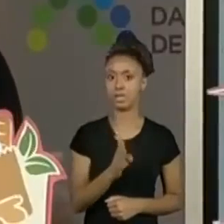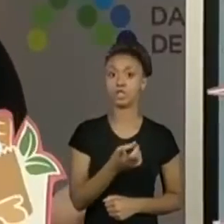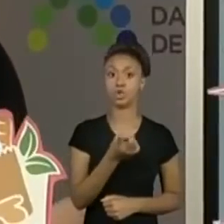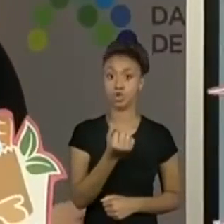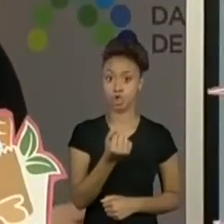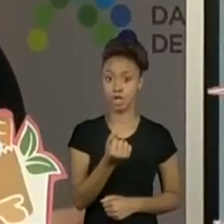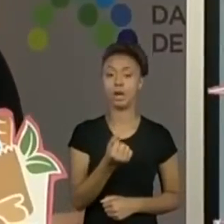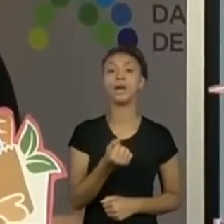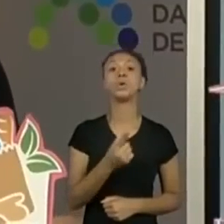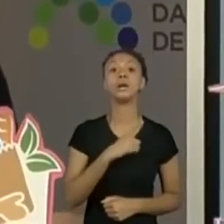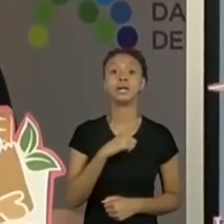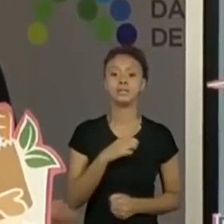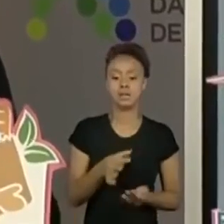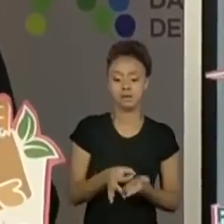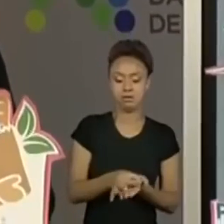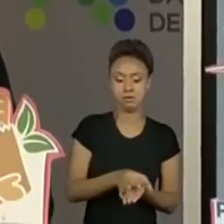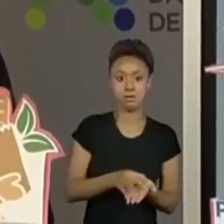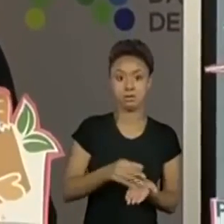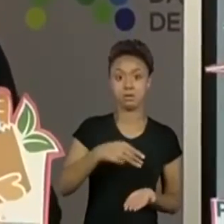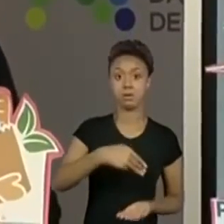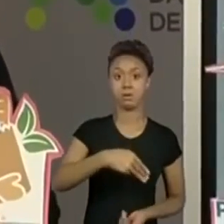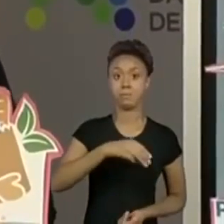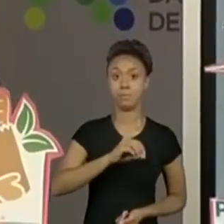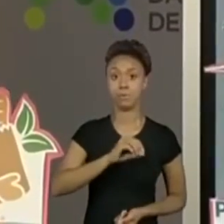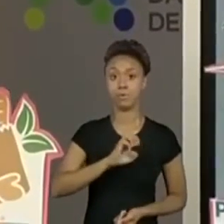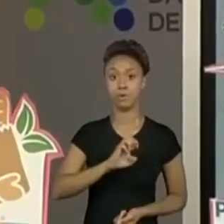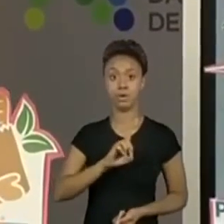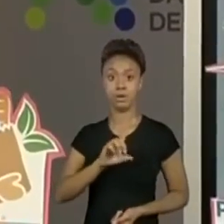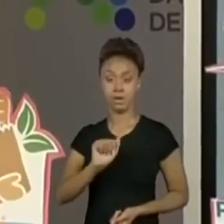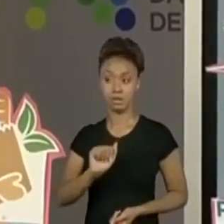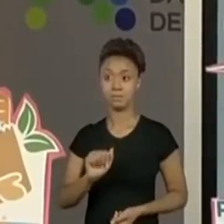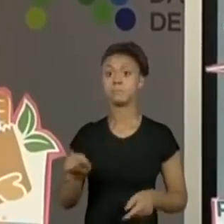nós vamos às compras. Portanto, vamos aí